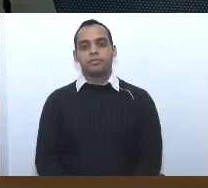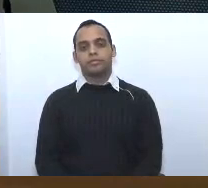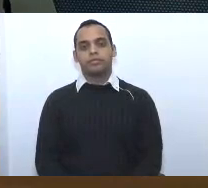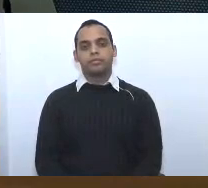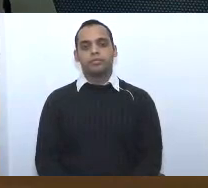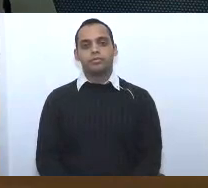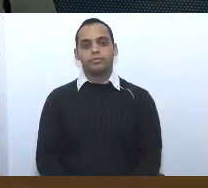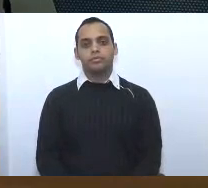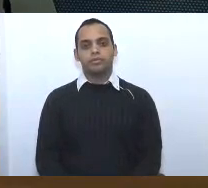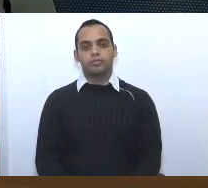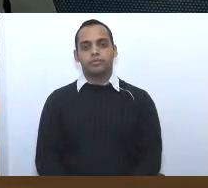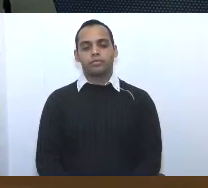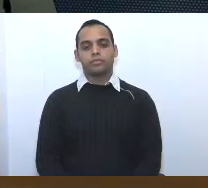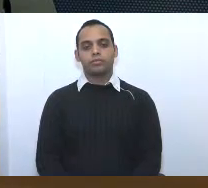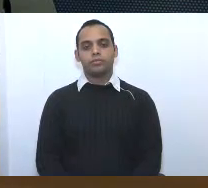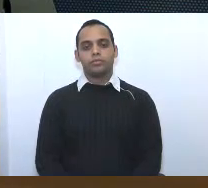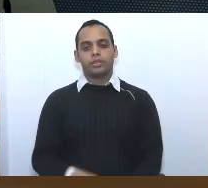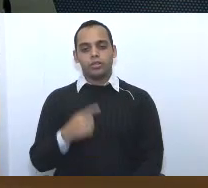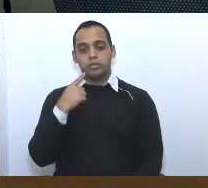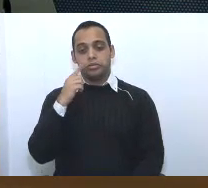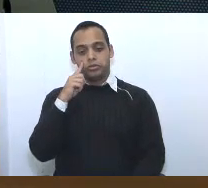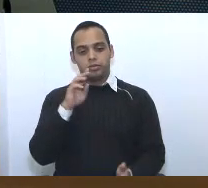Não, agora falta, deixa eu ver aqui.